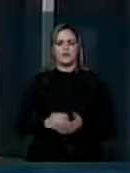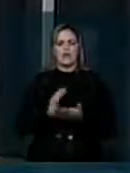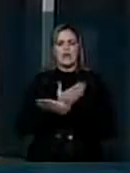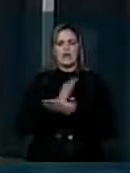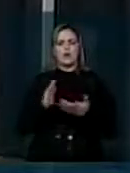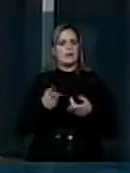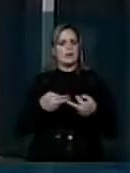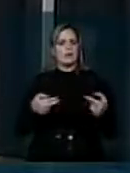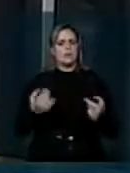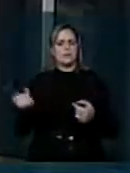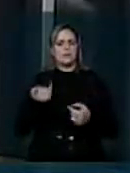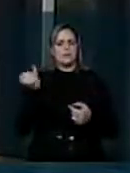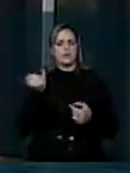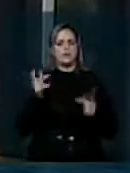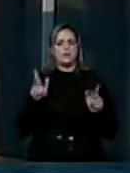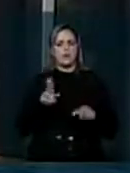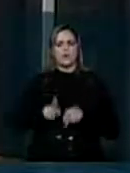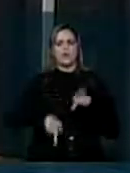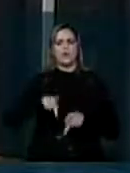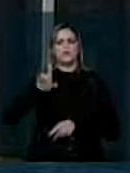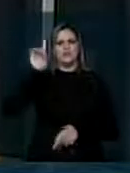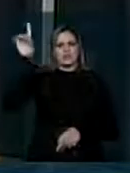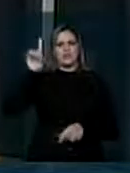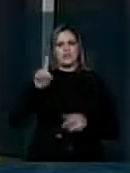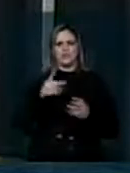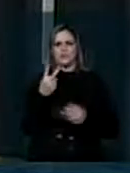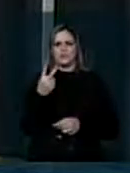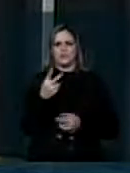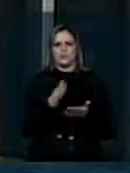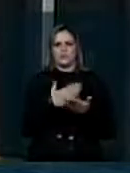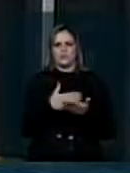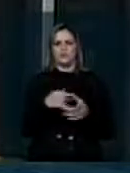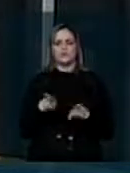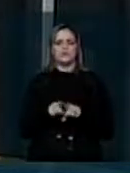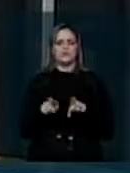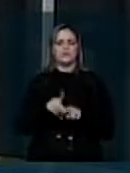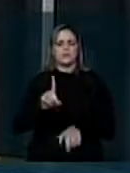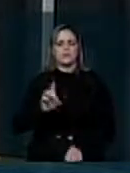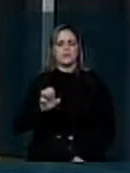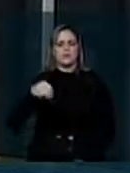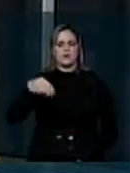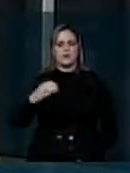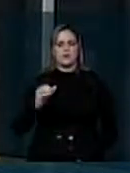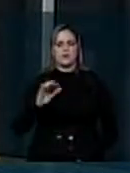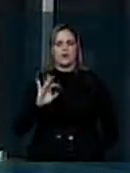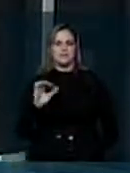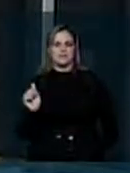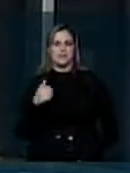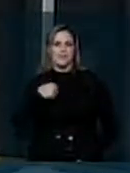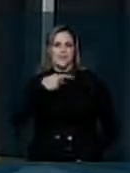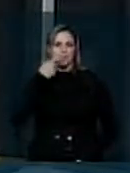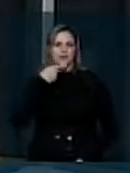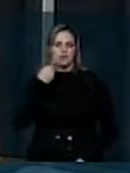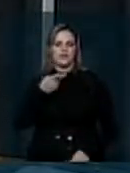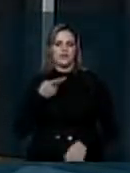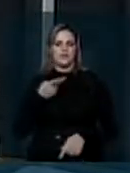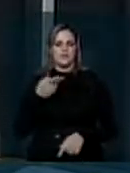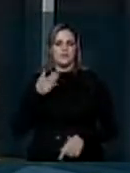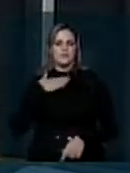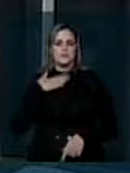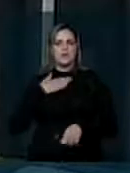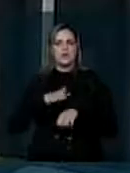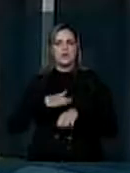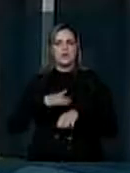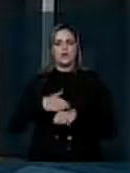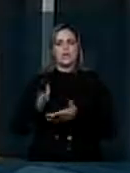conceitos como esse do povo de Deus aqui neste livro, o conceito de democracia, que fiz questão de citar nesse livrinho que fiz